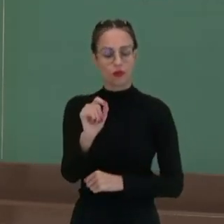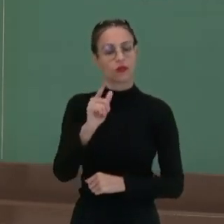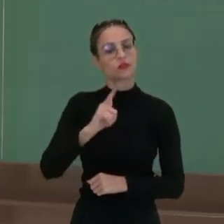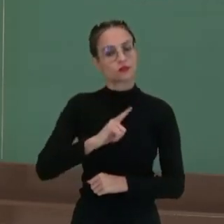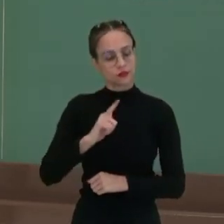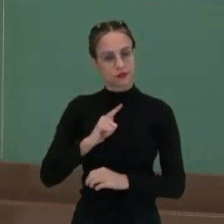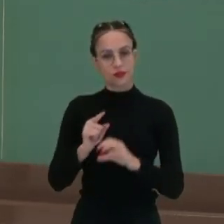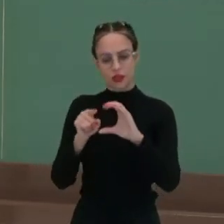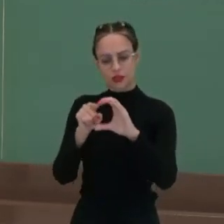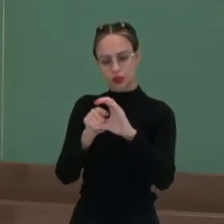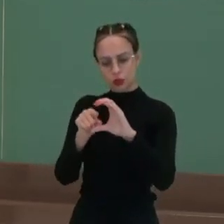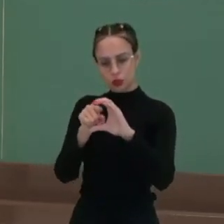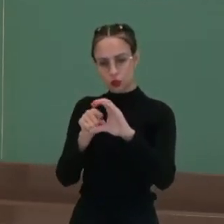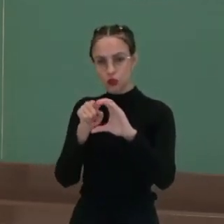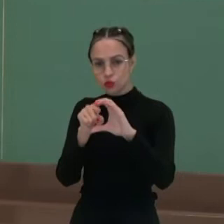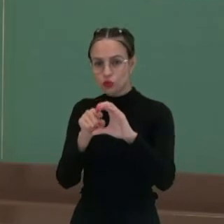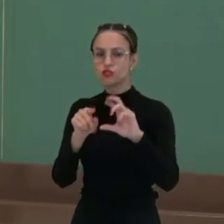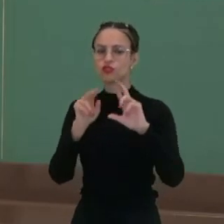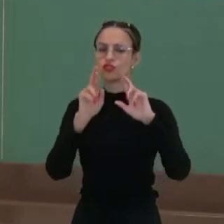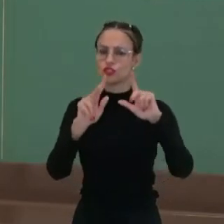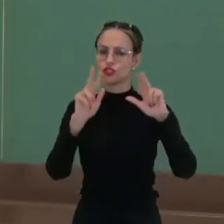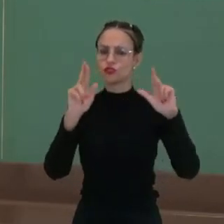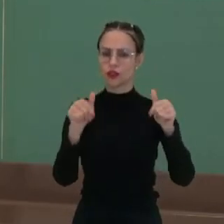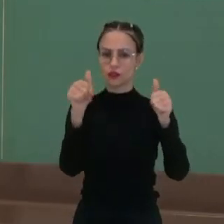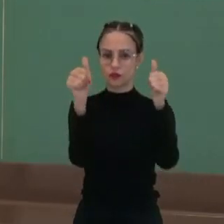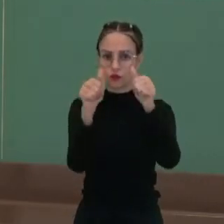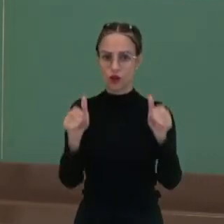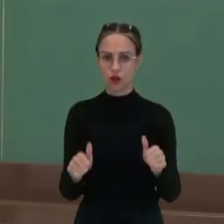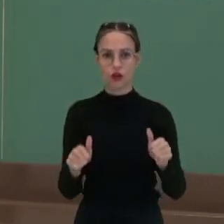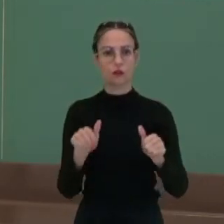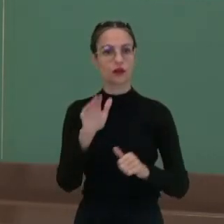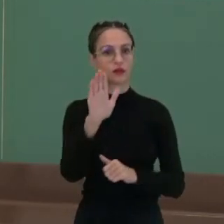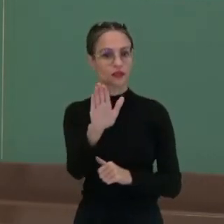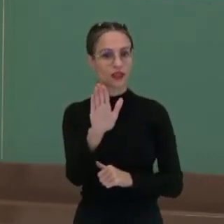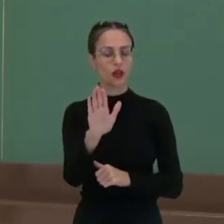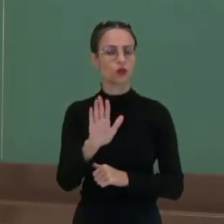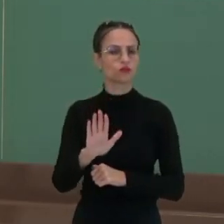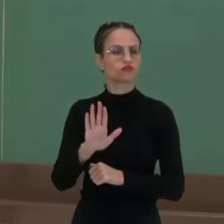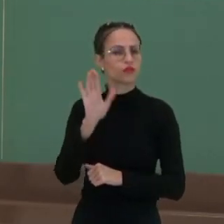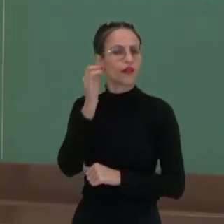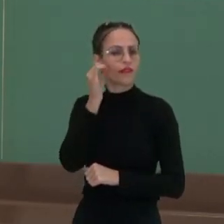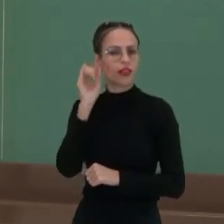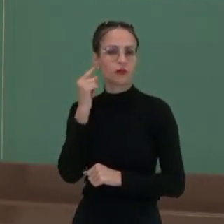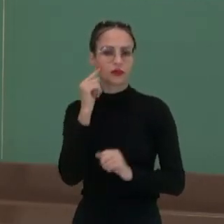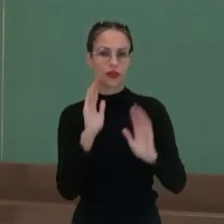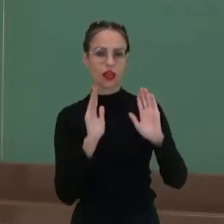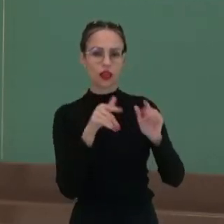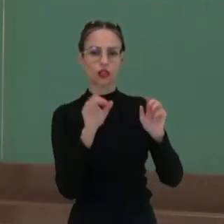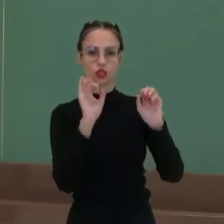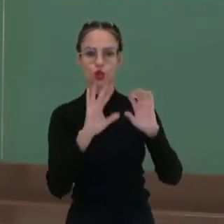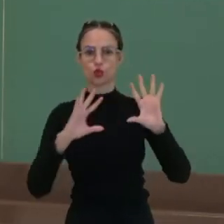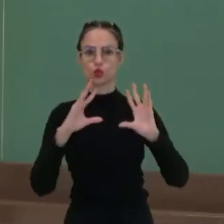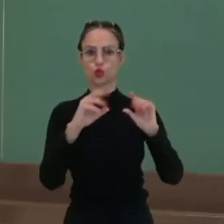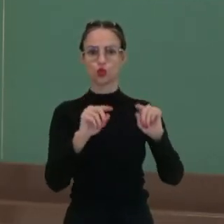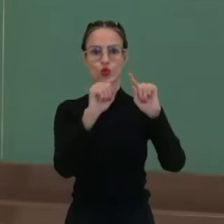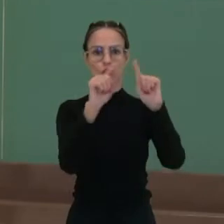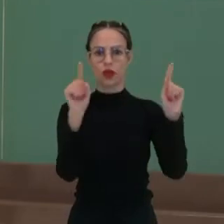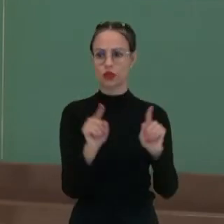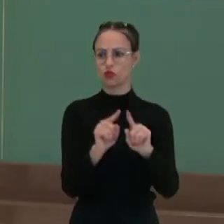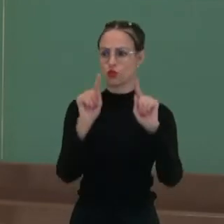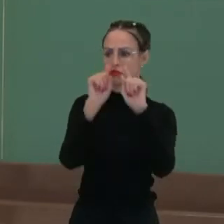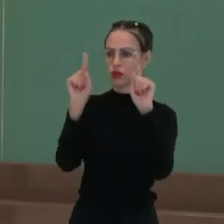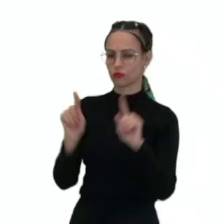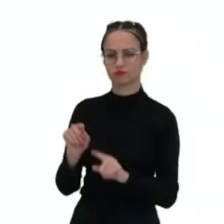núcleo possui formatos diferentes. Então, vamos nos desprender aí desse conceito de que tudo é